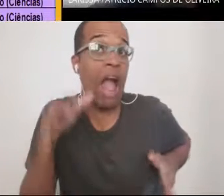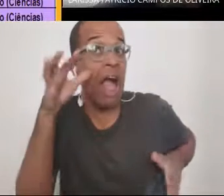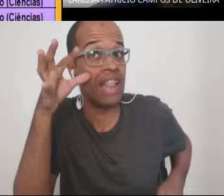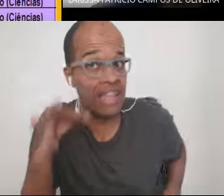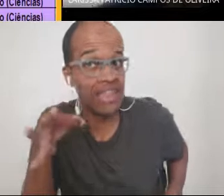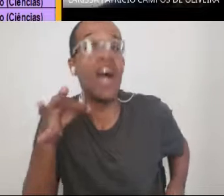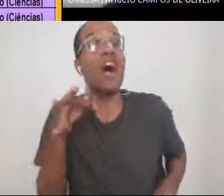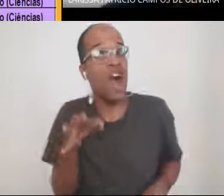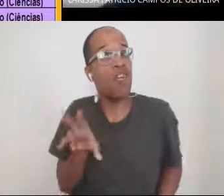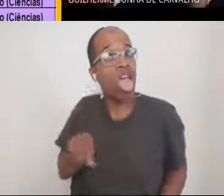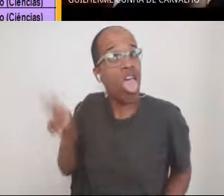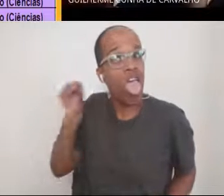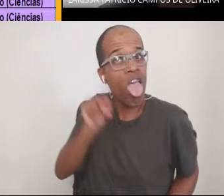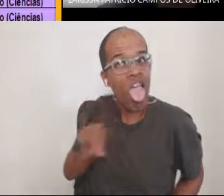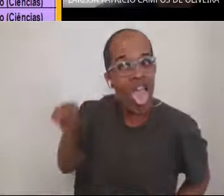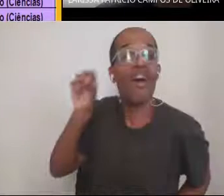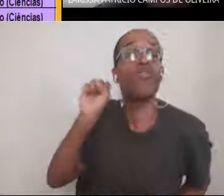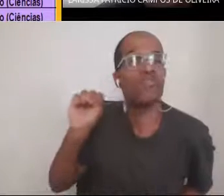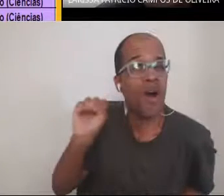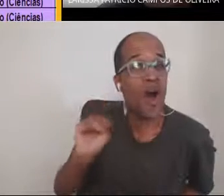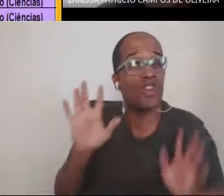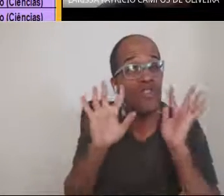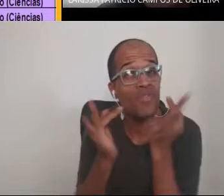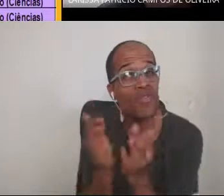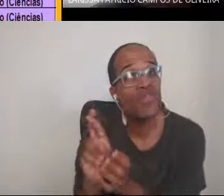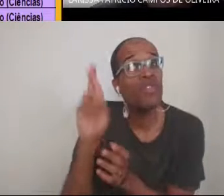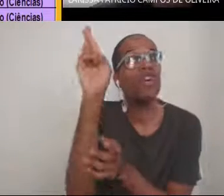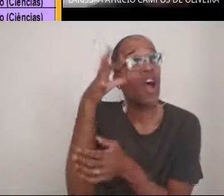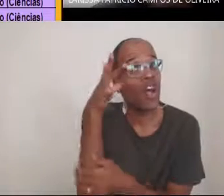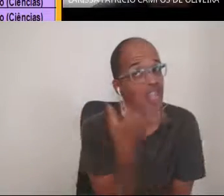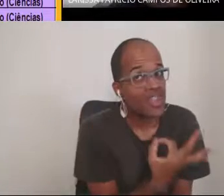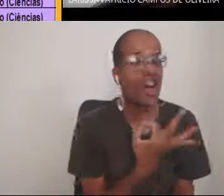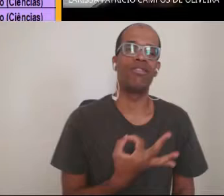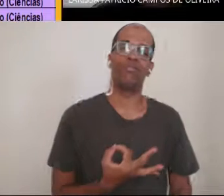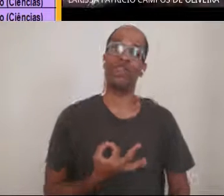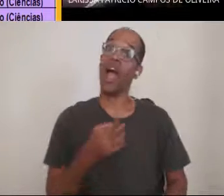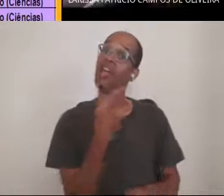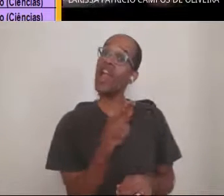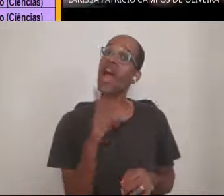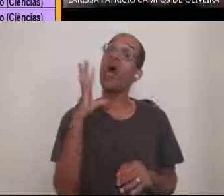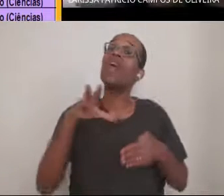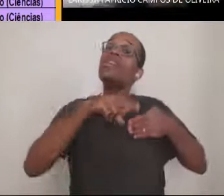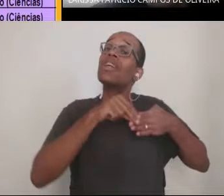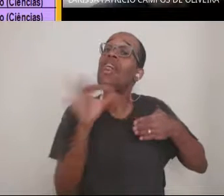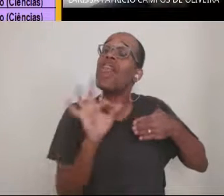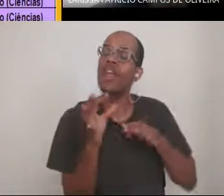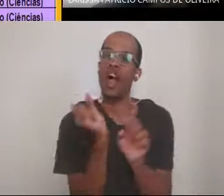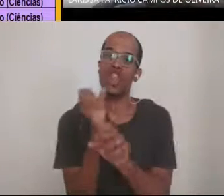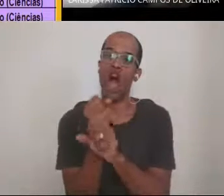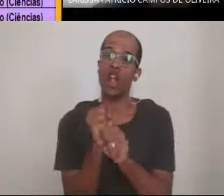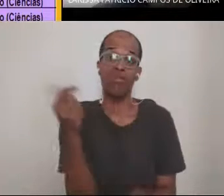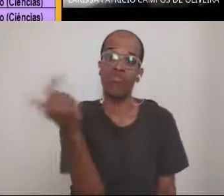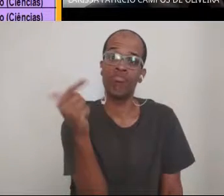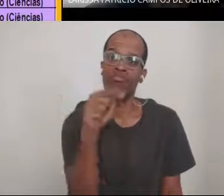claro, mas muitos estão entregando as atividades sem anexo. E estão ficando sem nota. Então, isso para os alunos também.